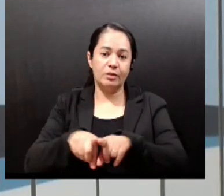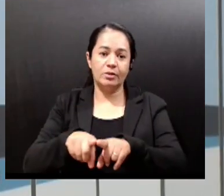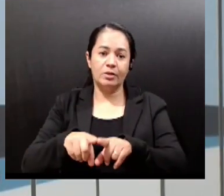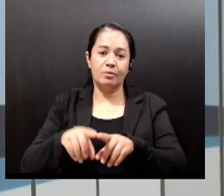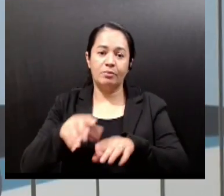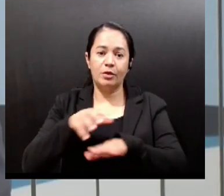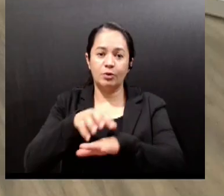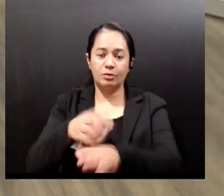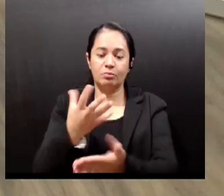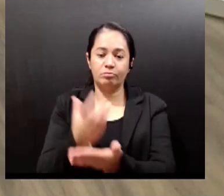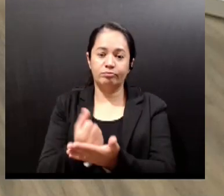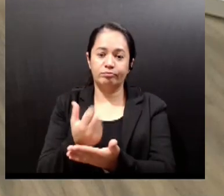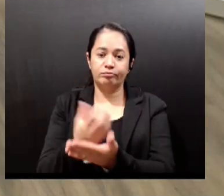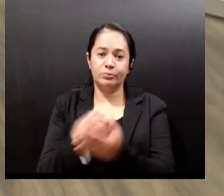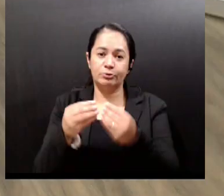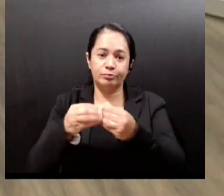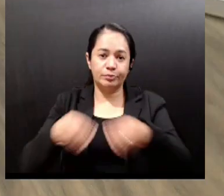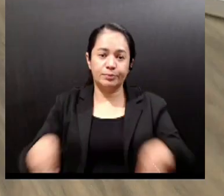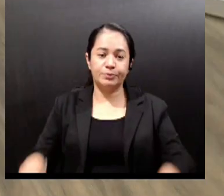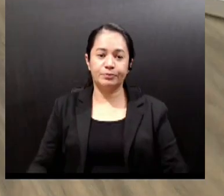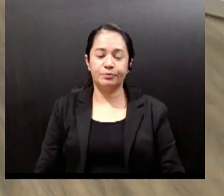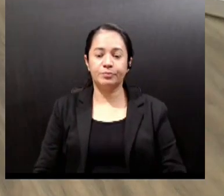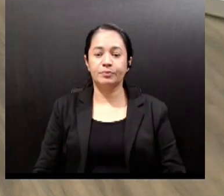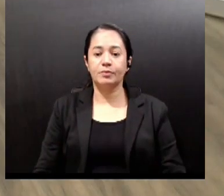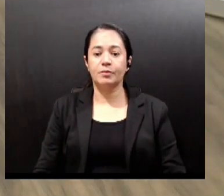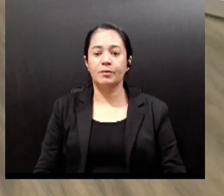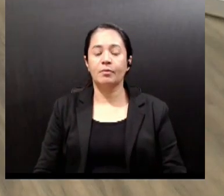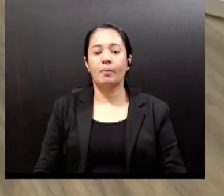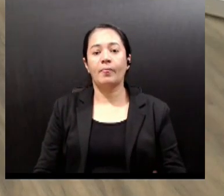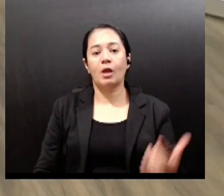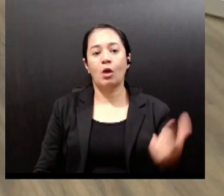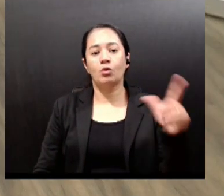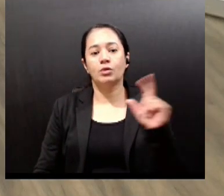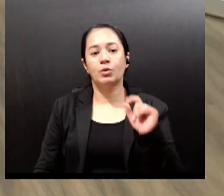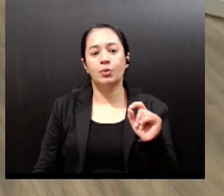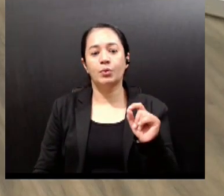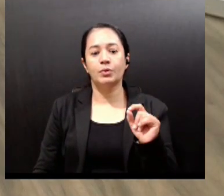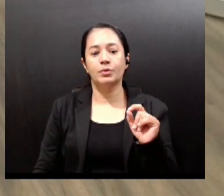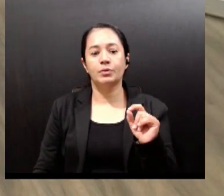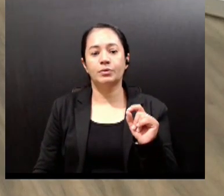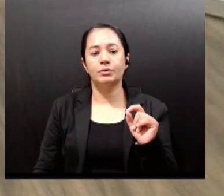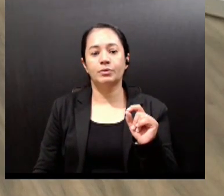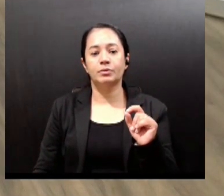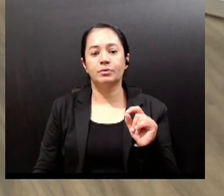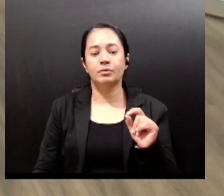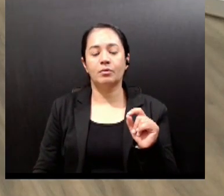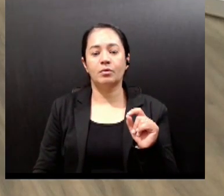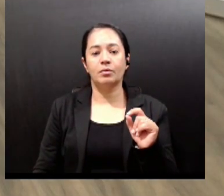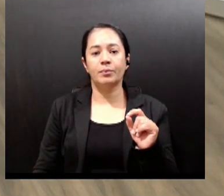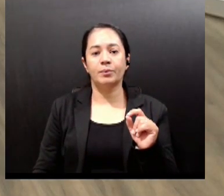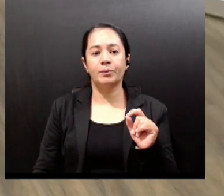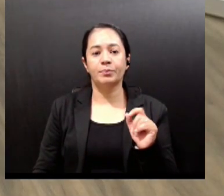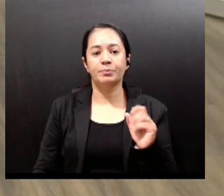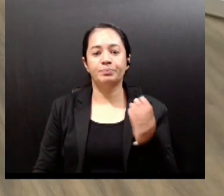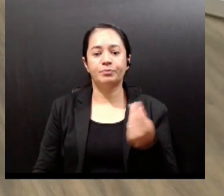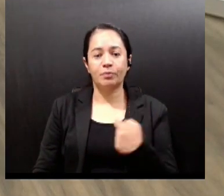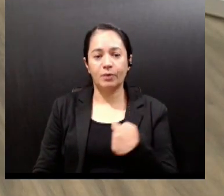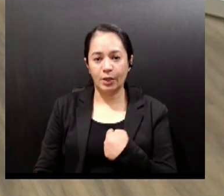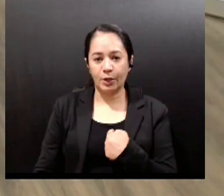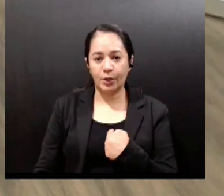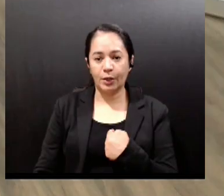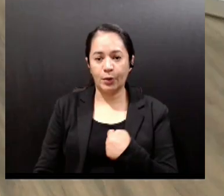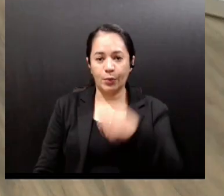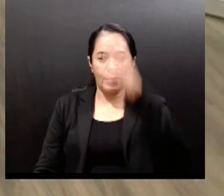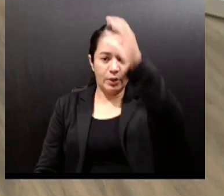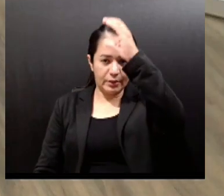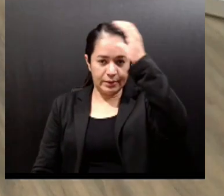aplicativo. Tem um ponto também que as pessoas questionam, que é o seguinte: eu como cliente,